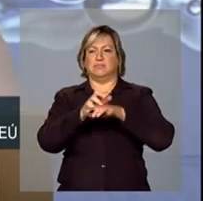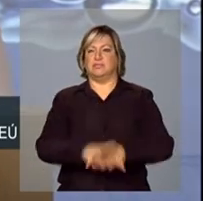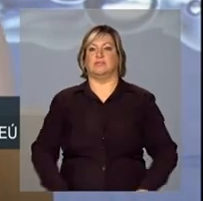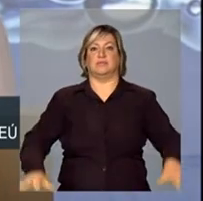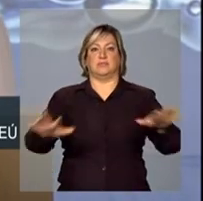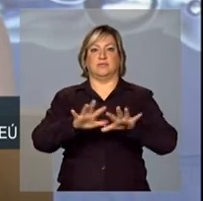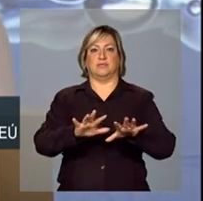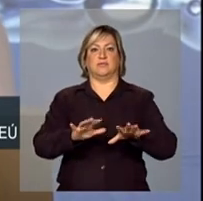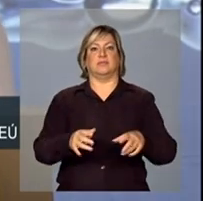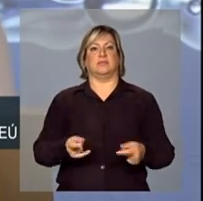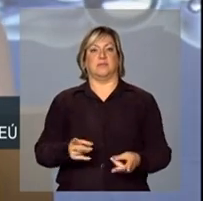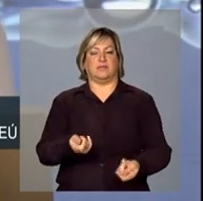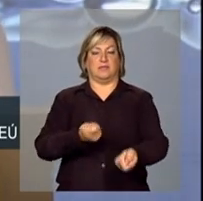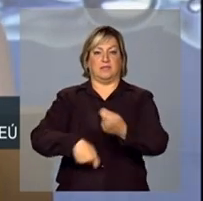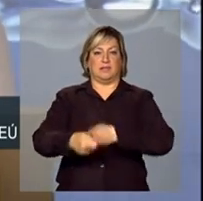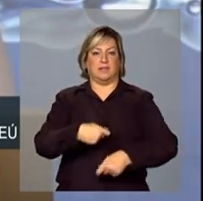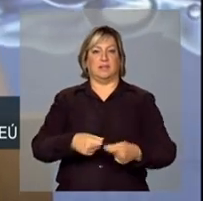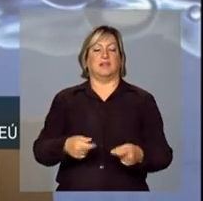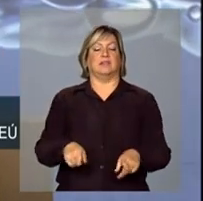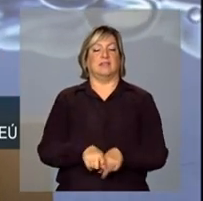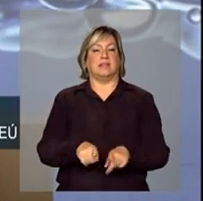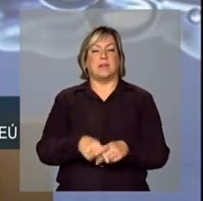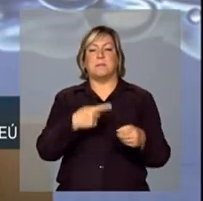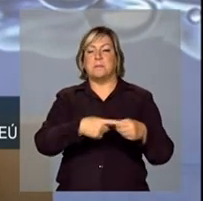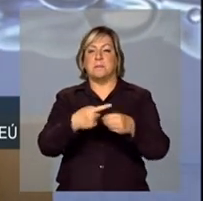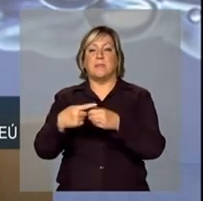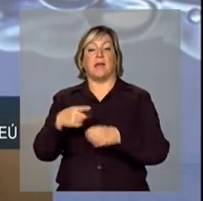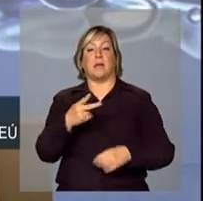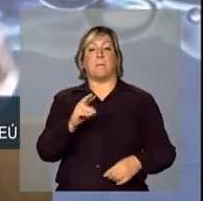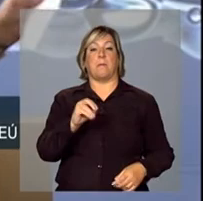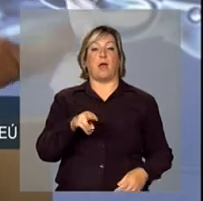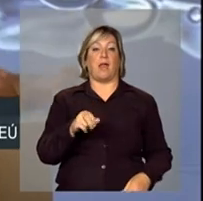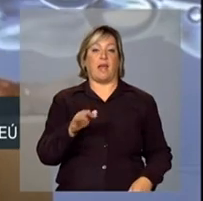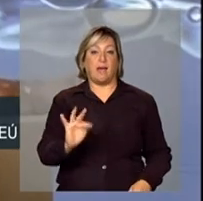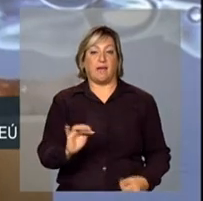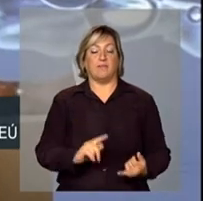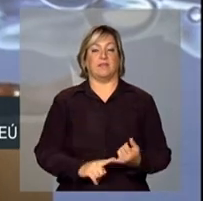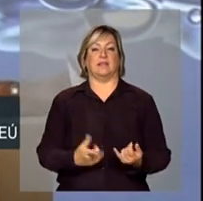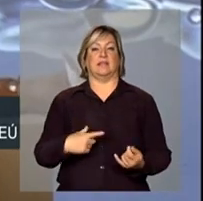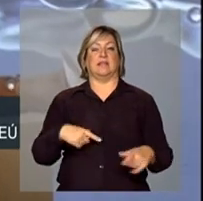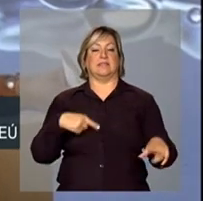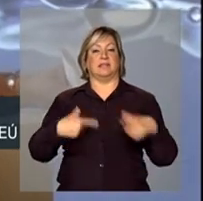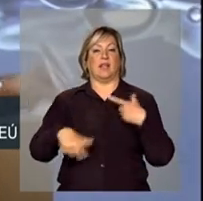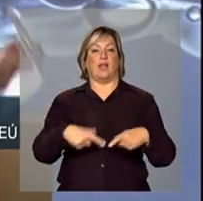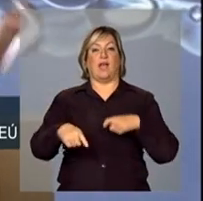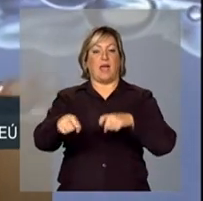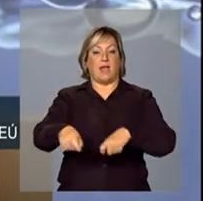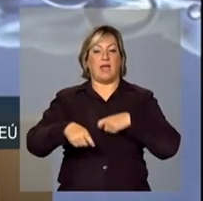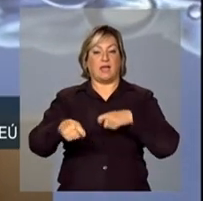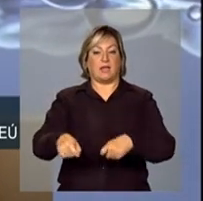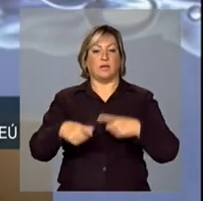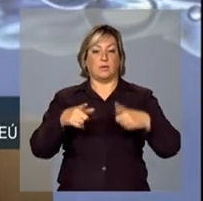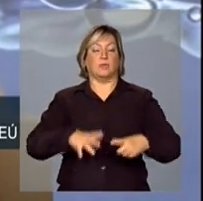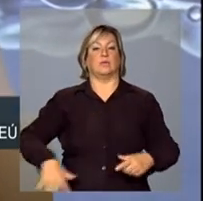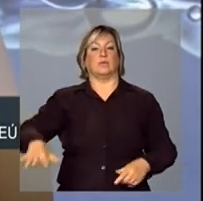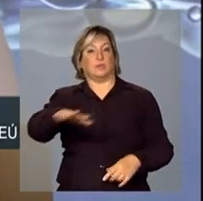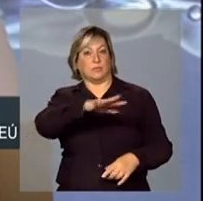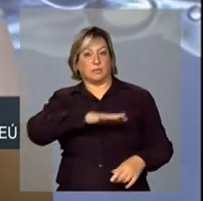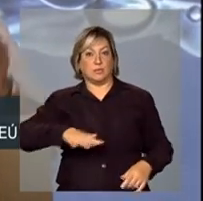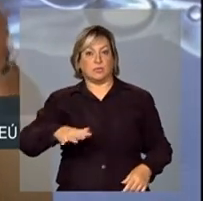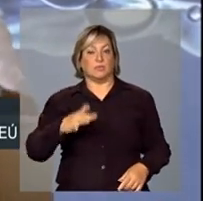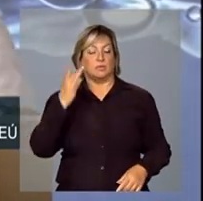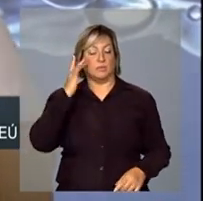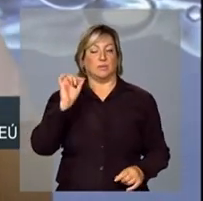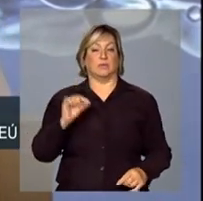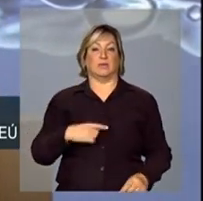comércio funcionar das pequenas cidades. Foi o PRONAF, foi as ações no campo, nos territórios estratégicos,